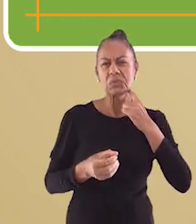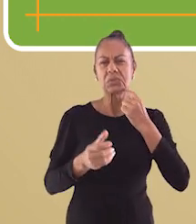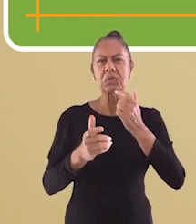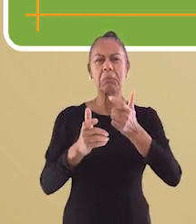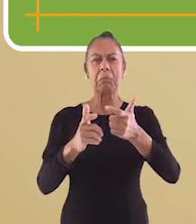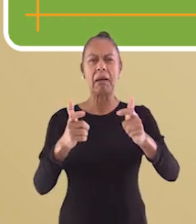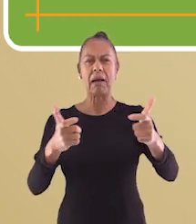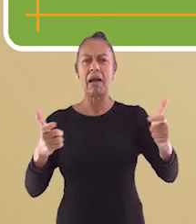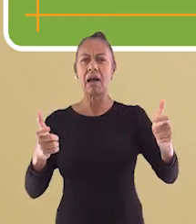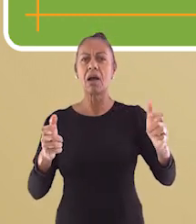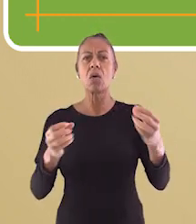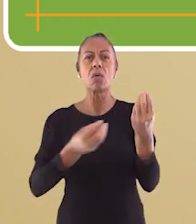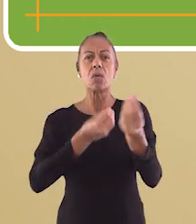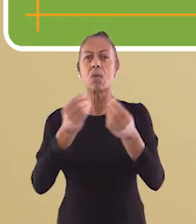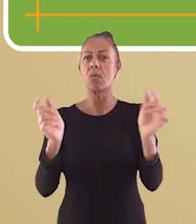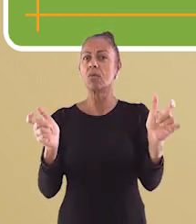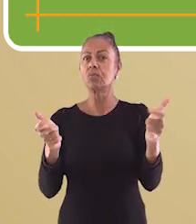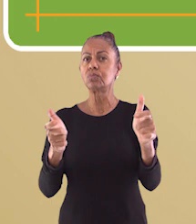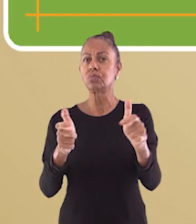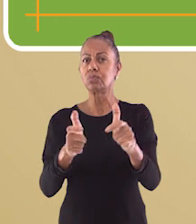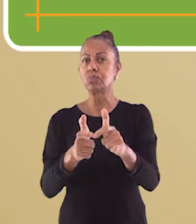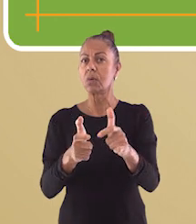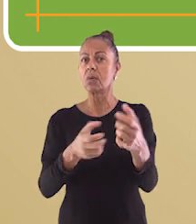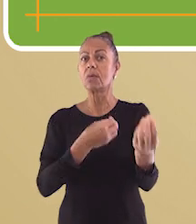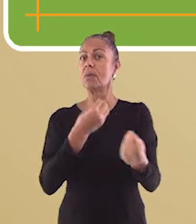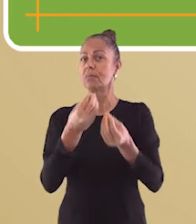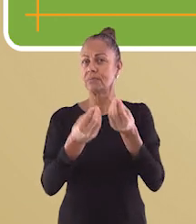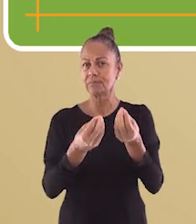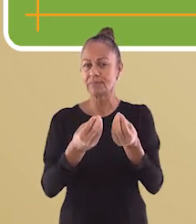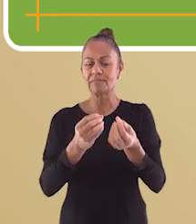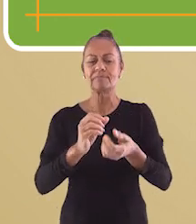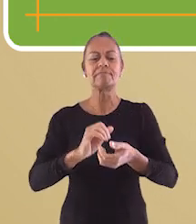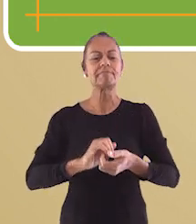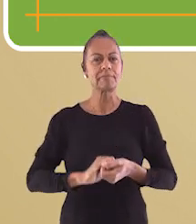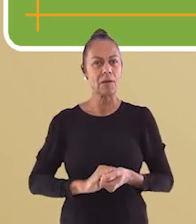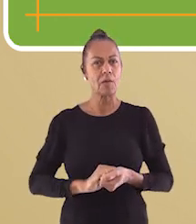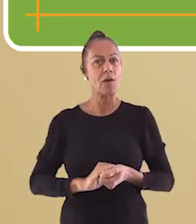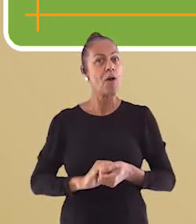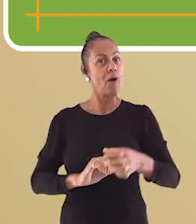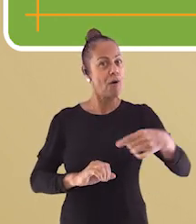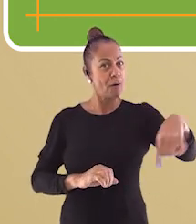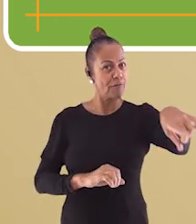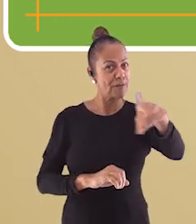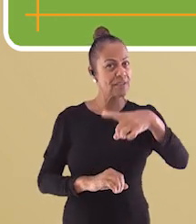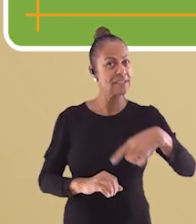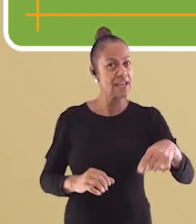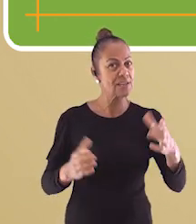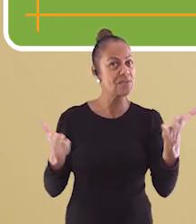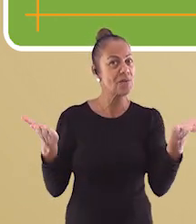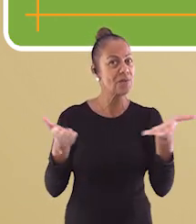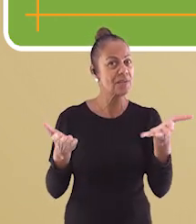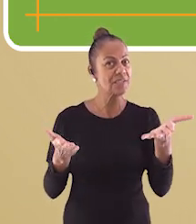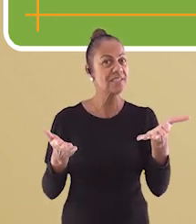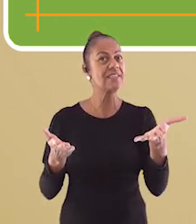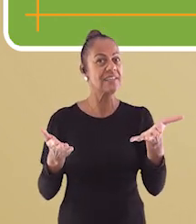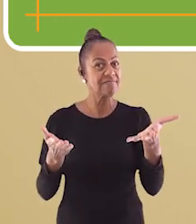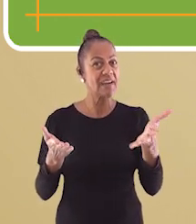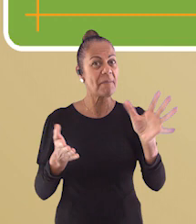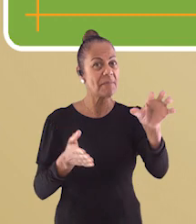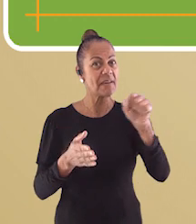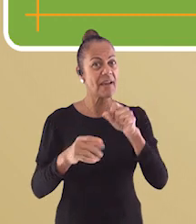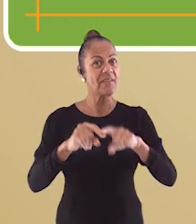sustentáveis. E estudantes, lave os cadernos nas mãos, porque temos muito que aprender hoje. Não esquece de registrar sua presença com a gente,